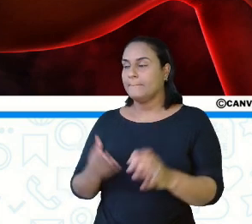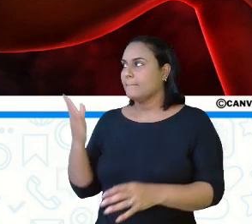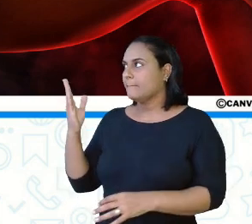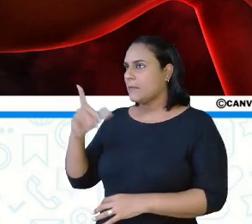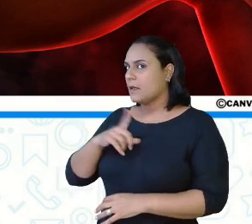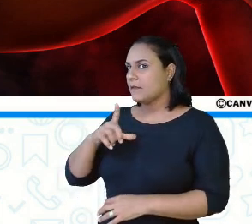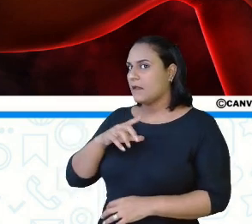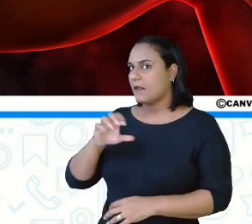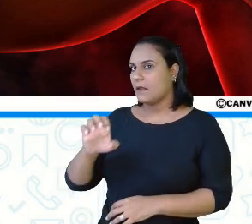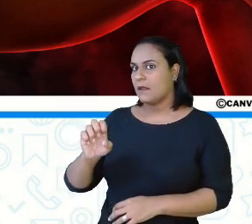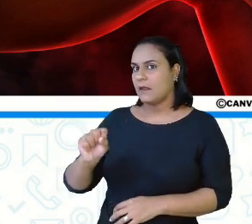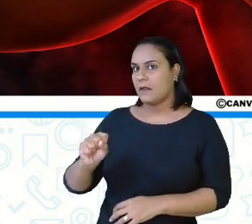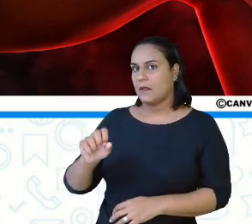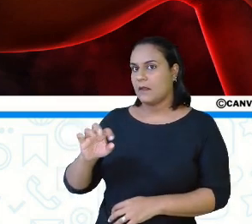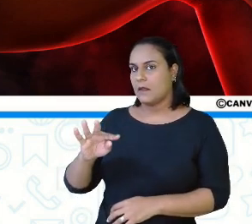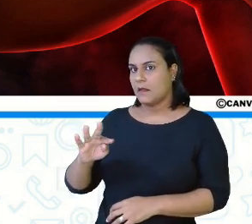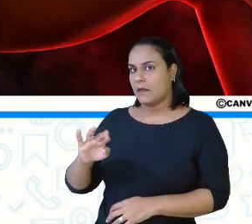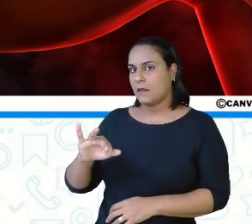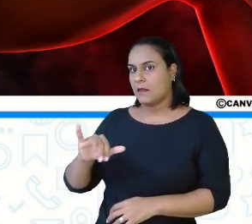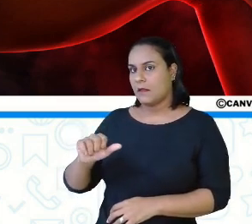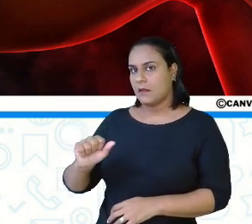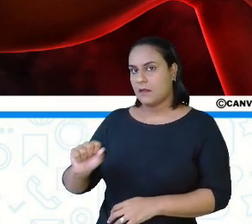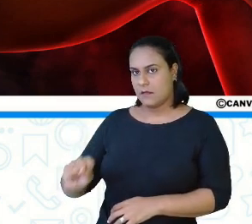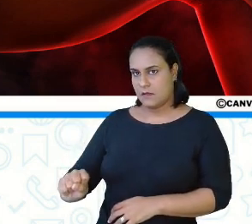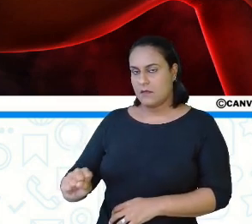tem estrias.